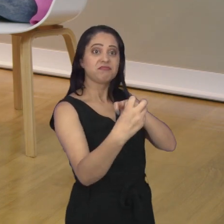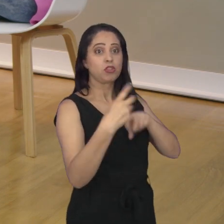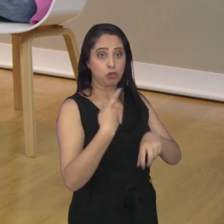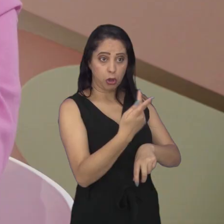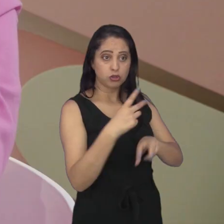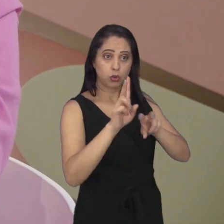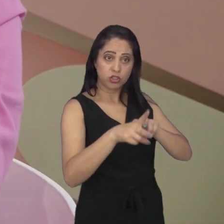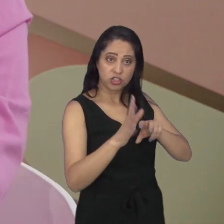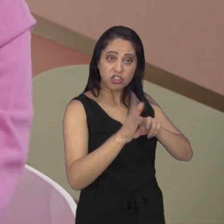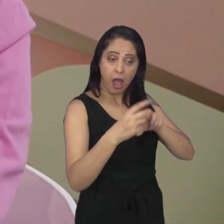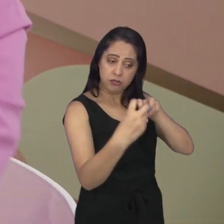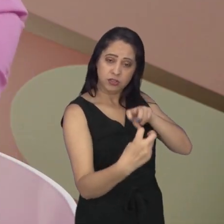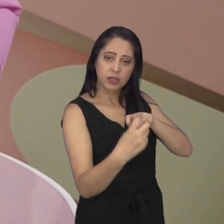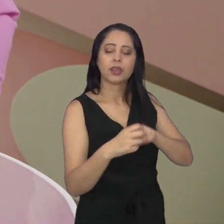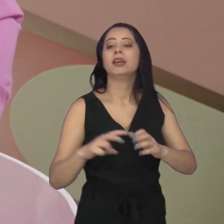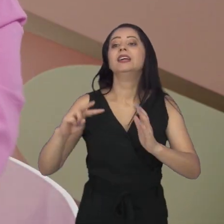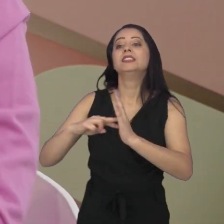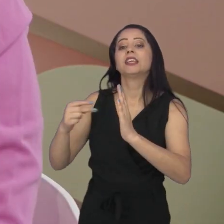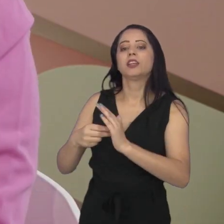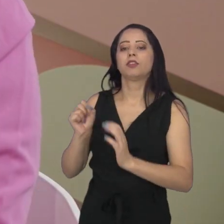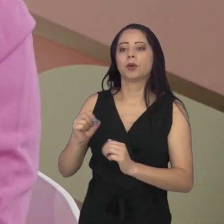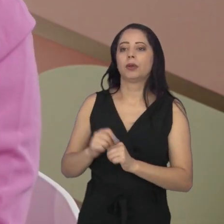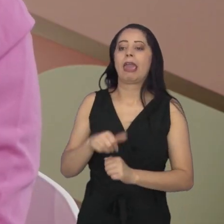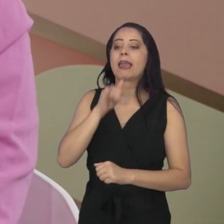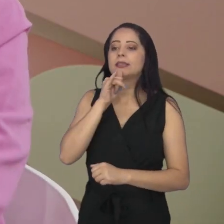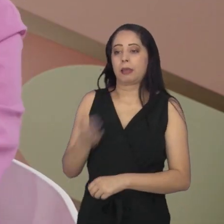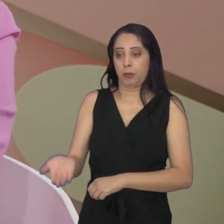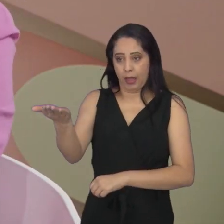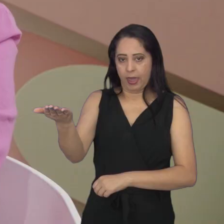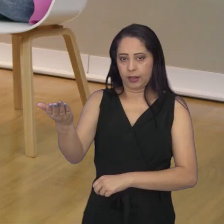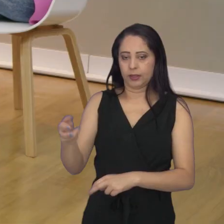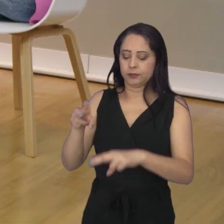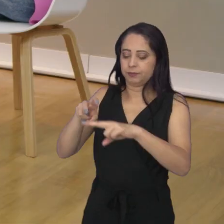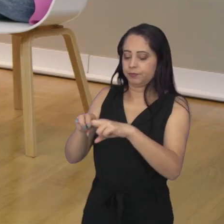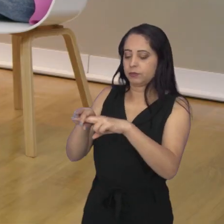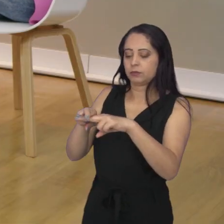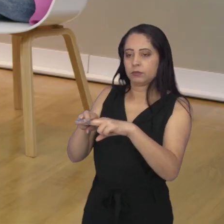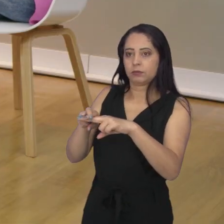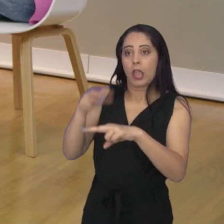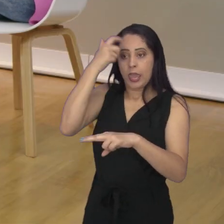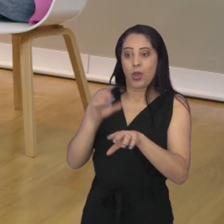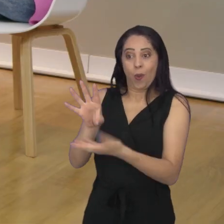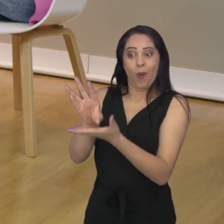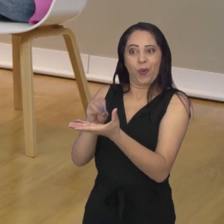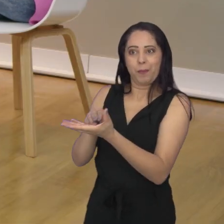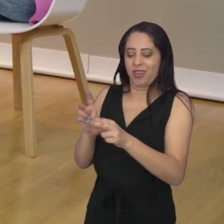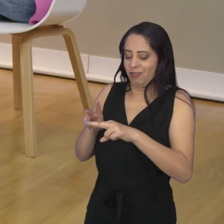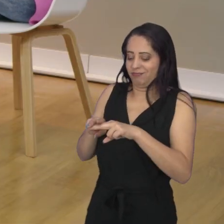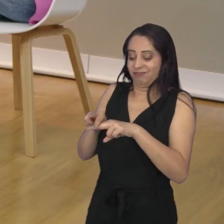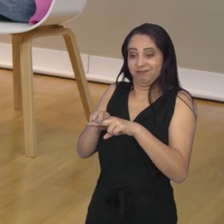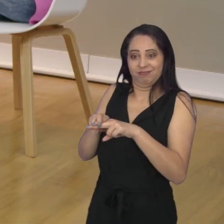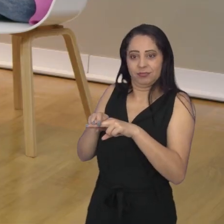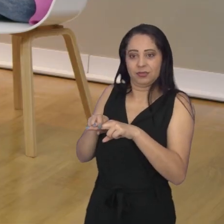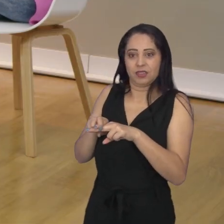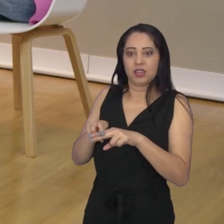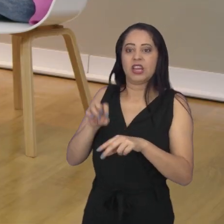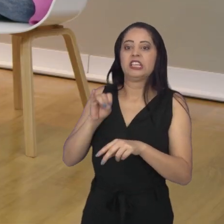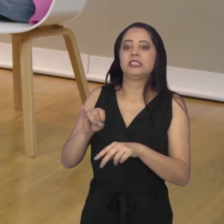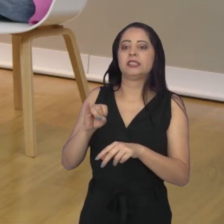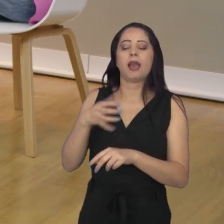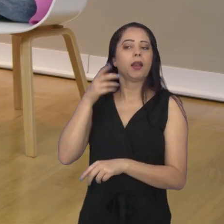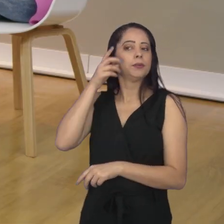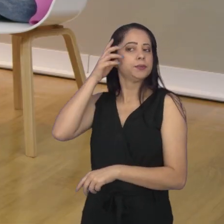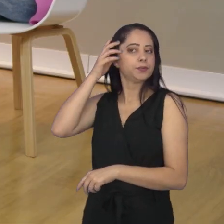que significa isso, gente? A Gi tá de perna Sim. cruzada, eu tô de perna cruzada. É. Caso ela faça algum movimento